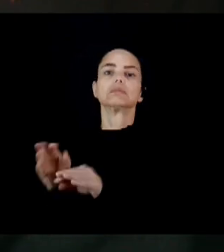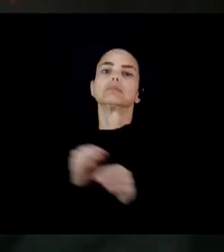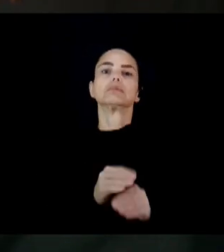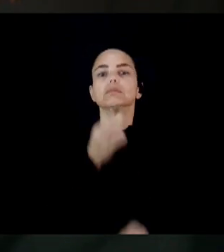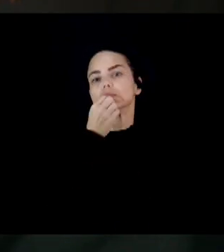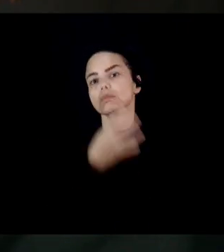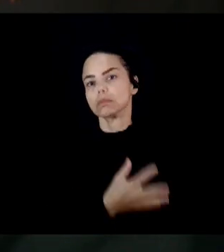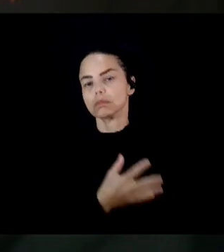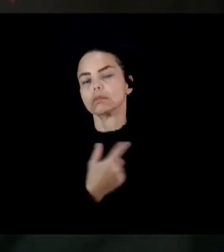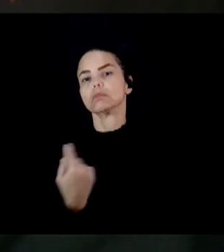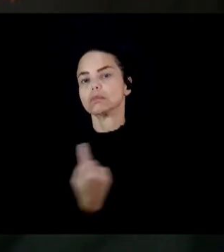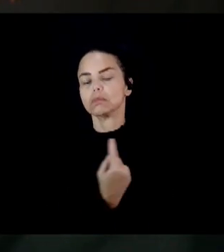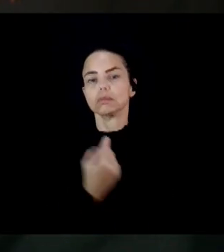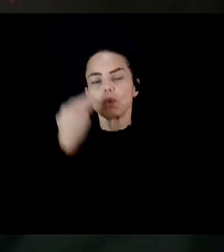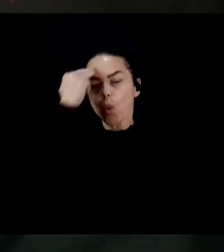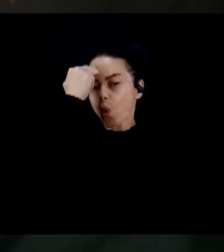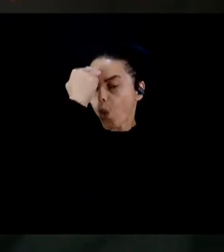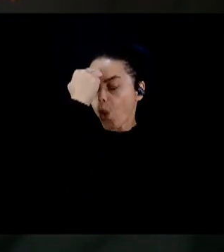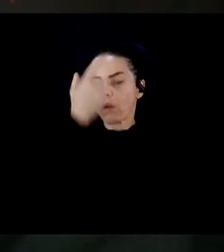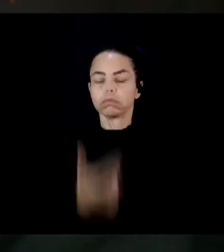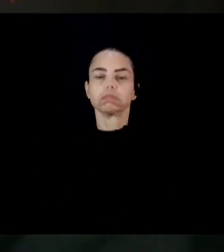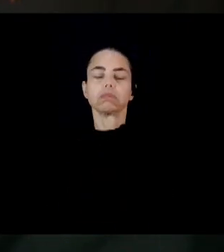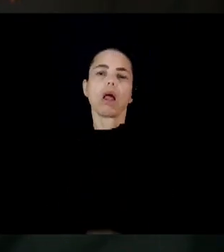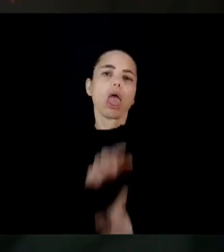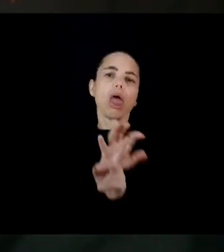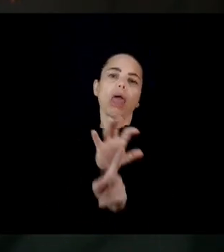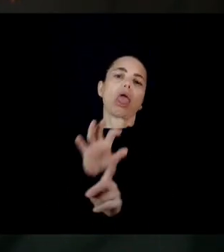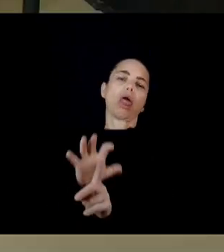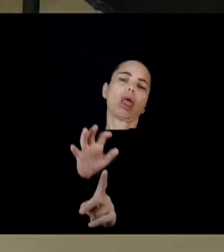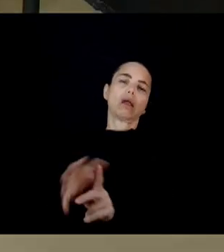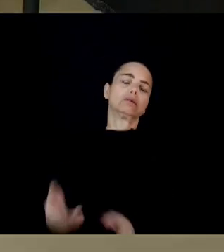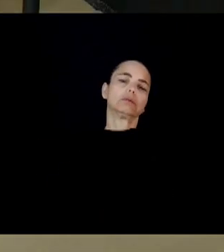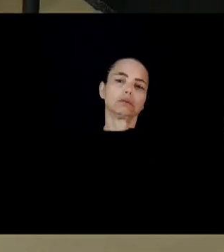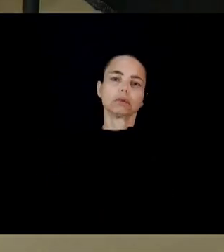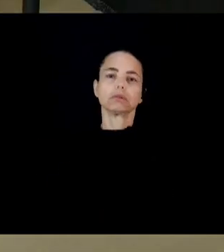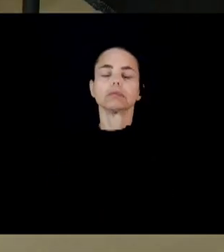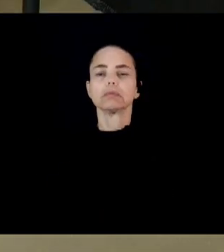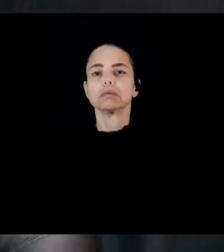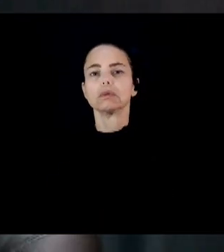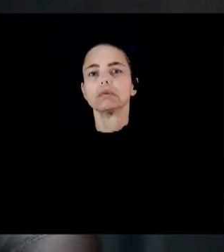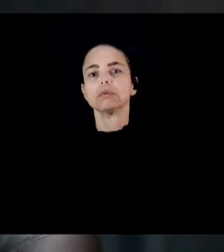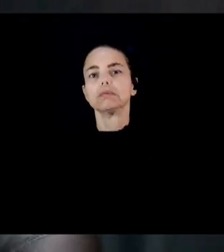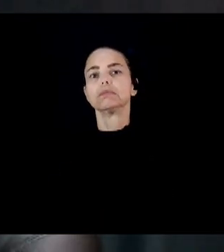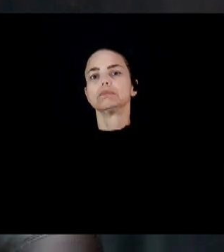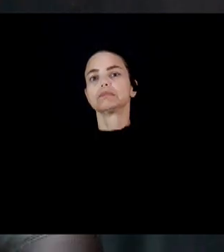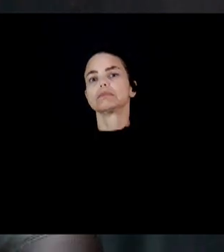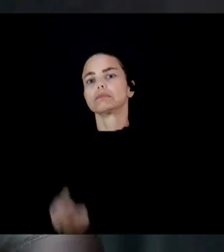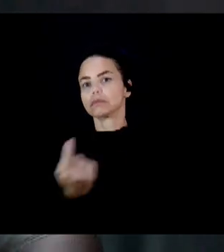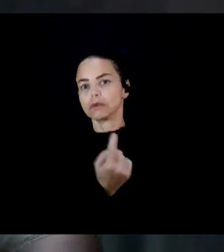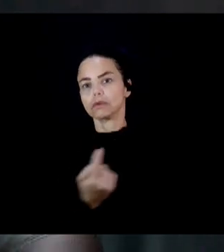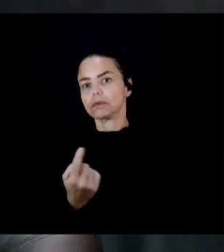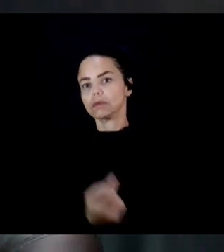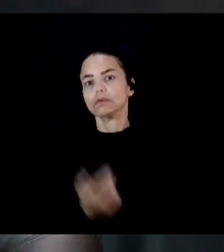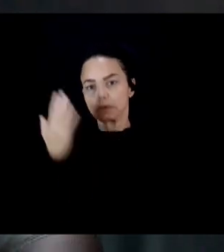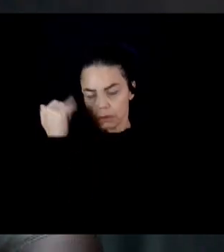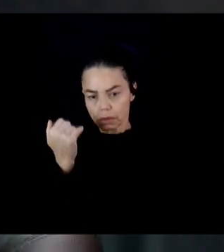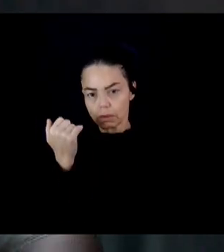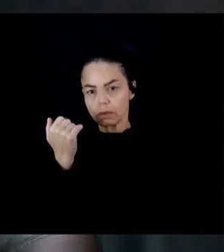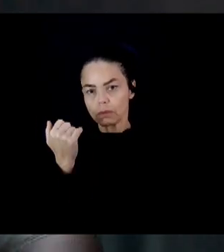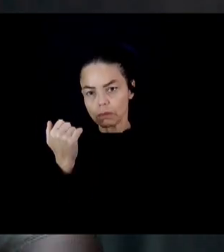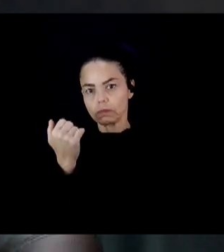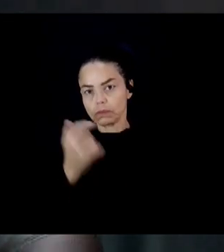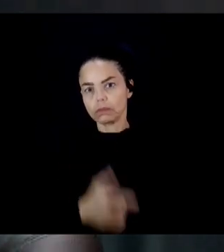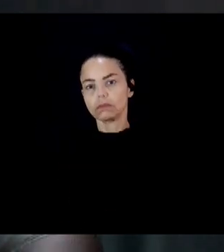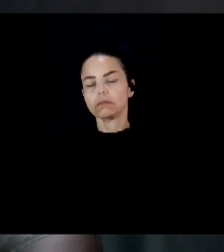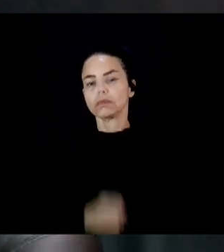para a nossa mente, porque isso vai influenciar, não vai? Vai. Quando a gente sabe o fim, que é a